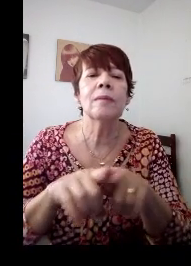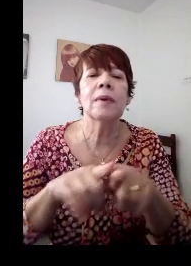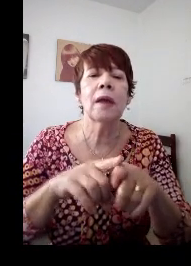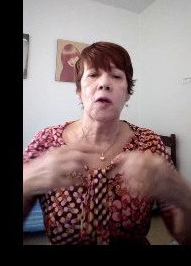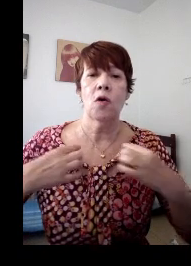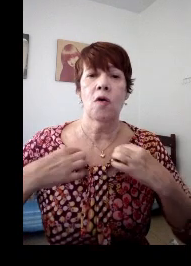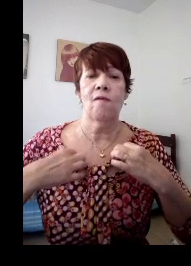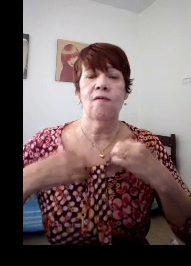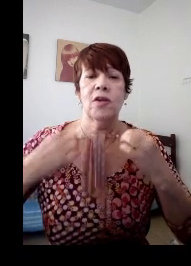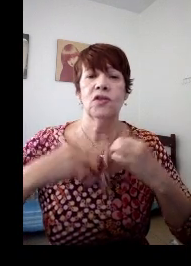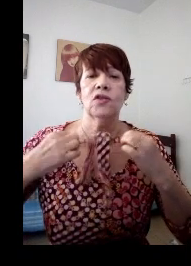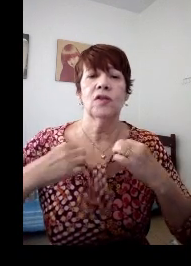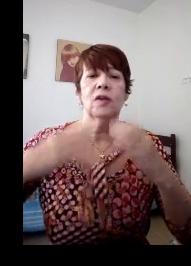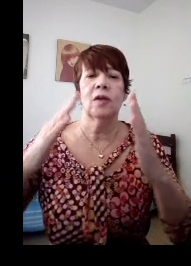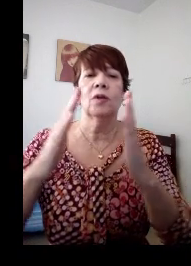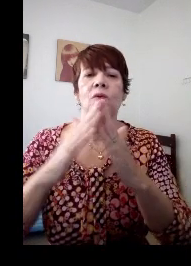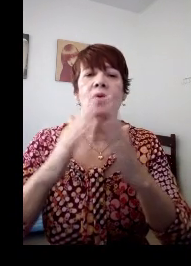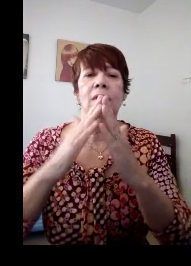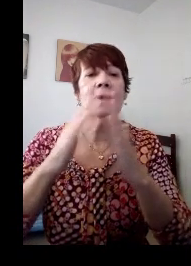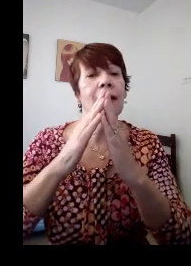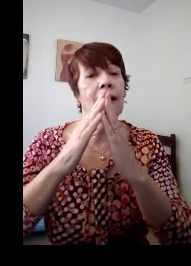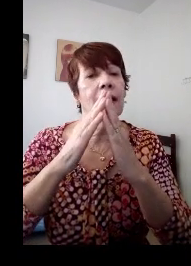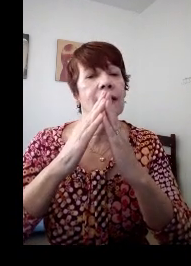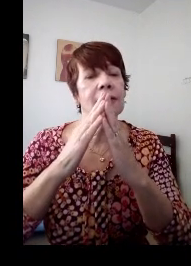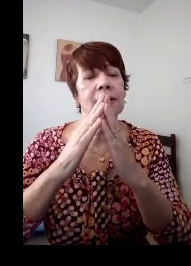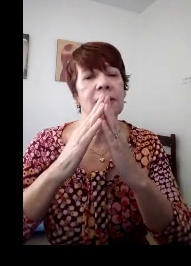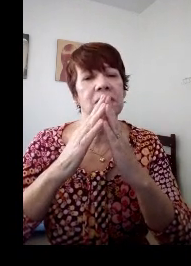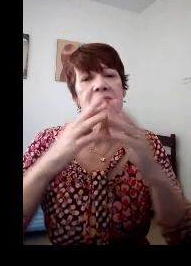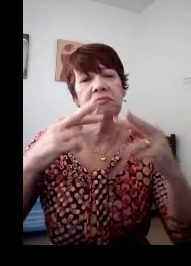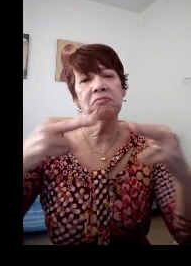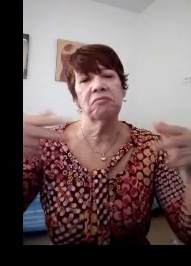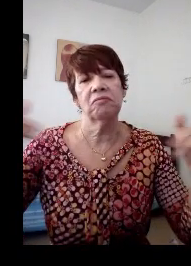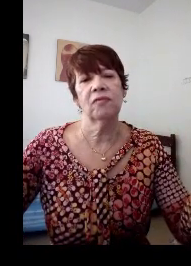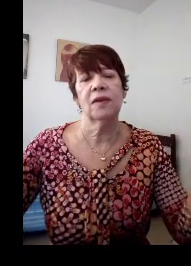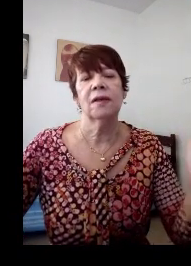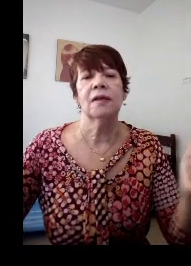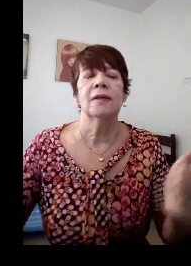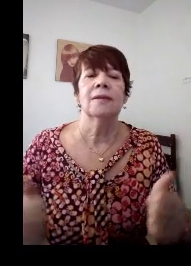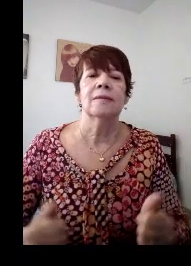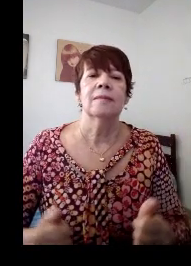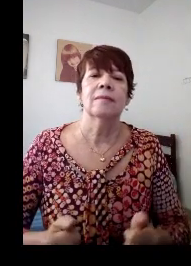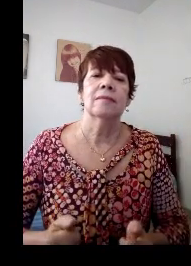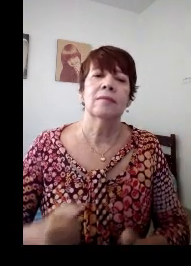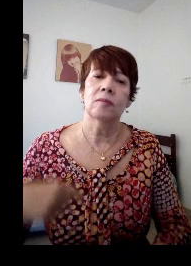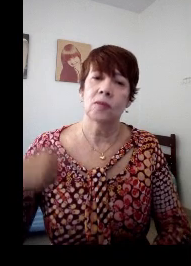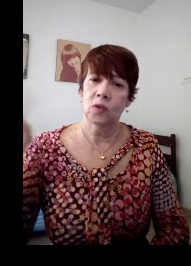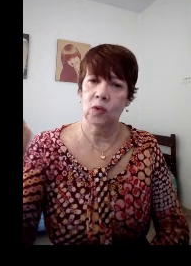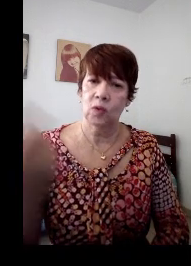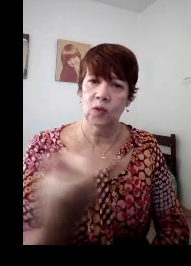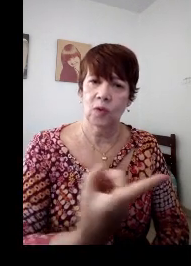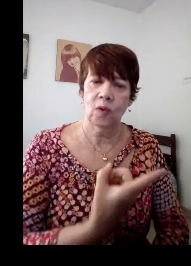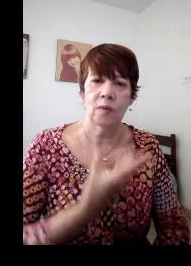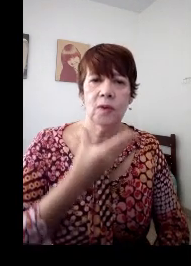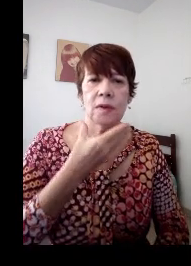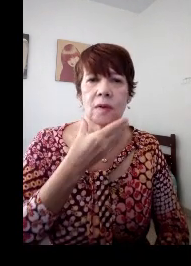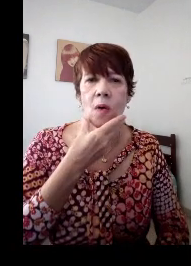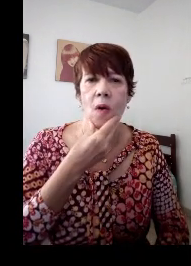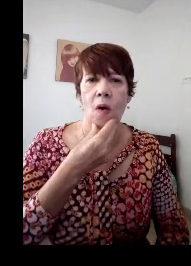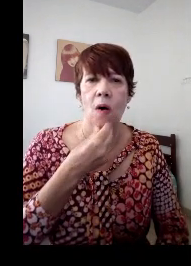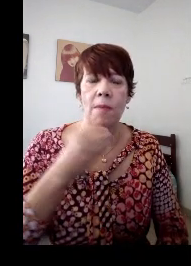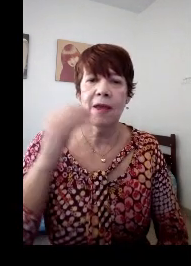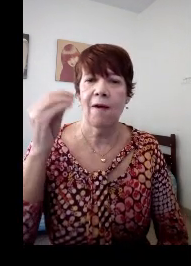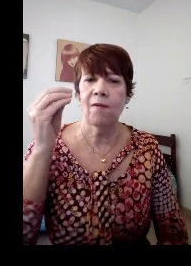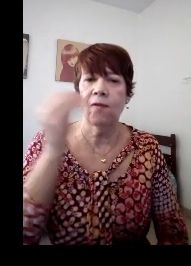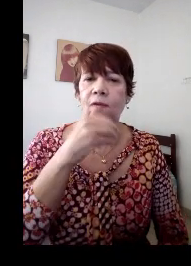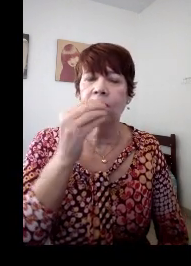namorado, a namorada, o vestido, a casa, enfim. Nós somos seres